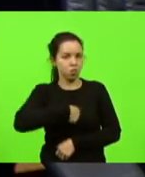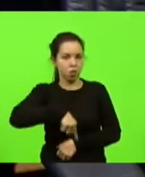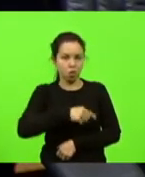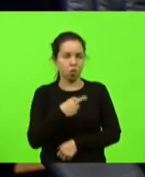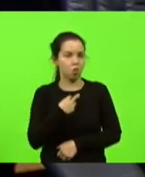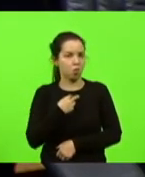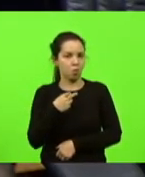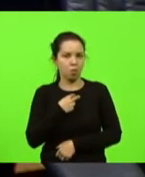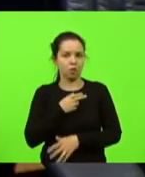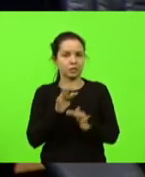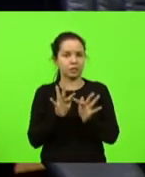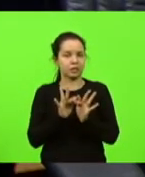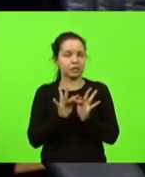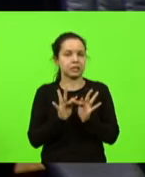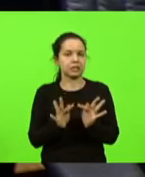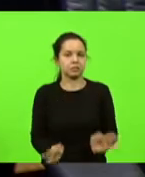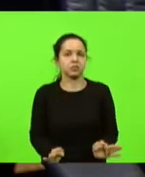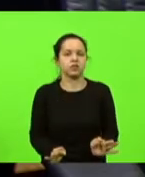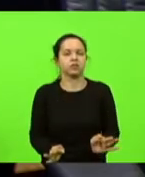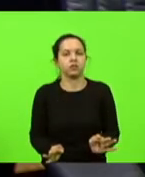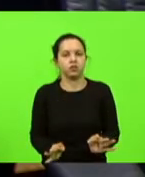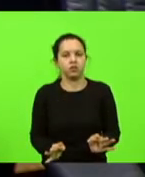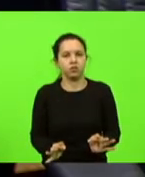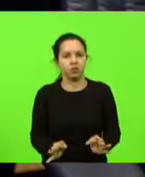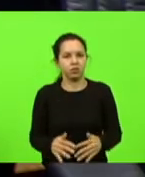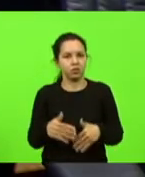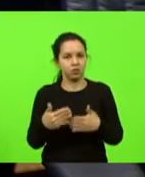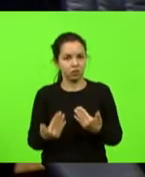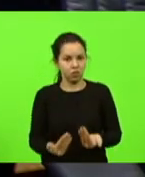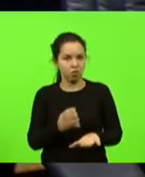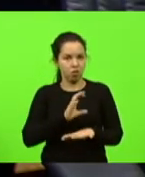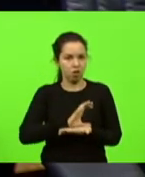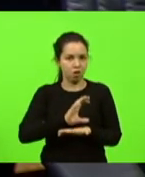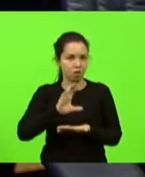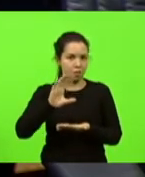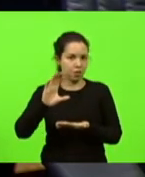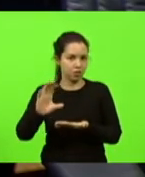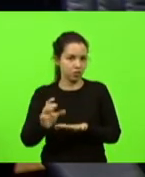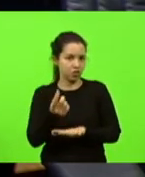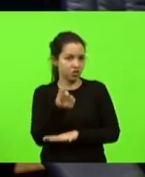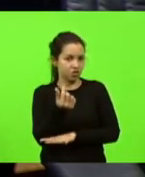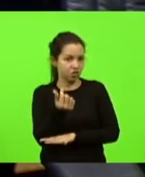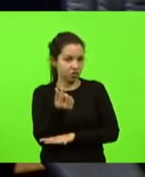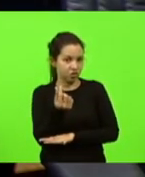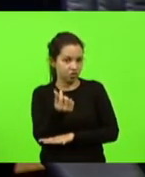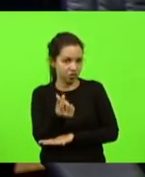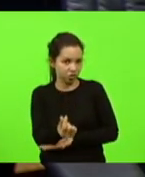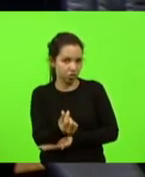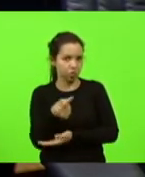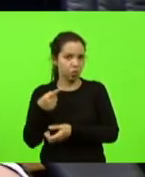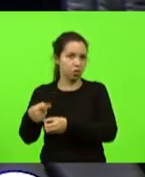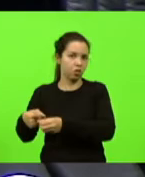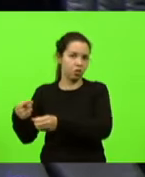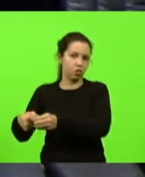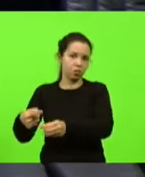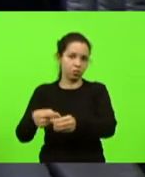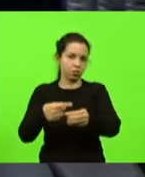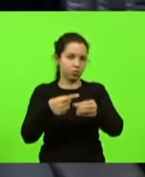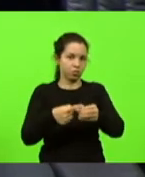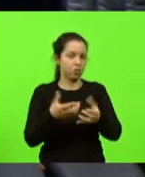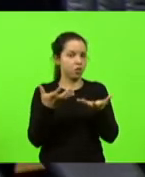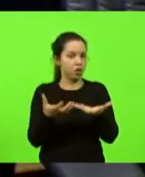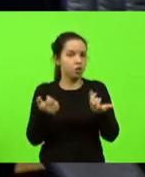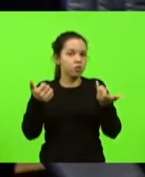simplificar, então, tão logo, repassar recursos fundo a fundo aos municípios, então, eu quero dizer